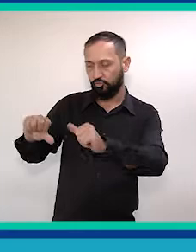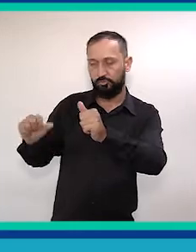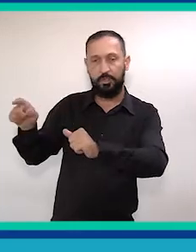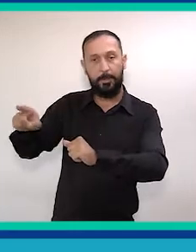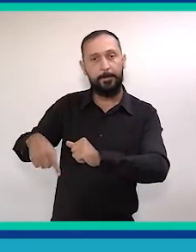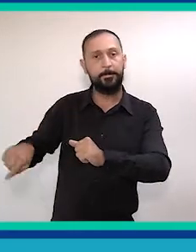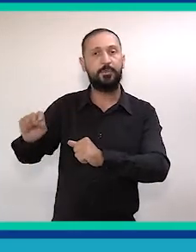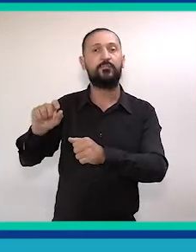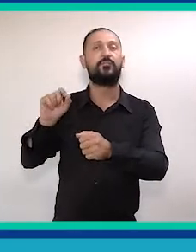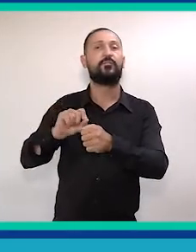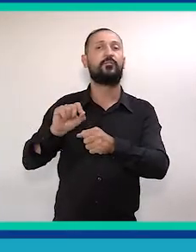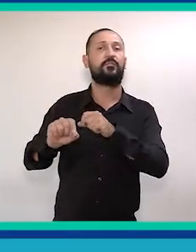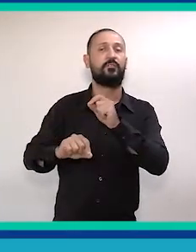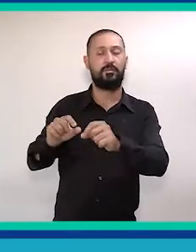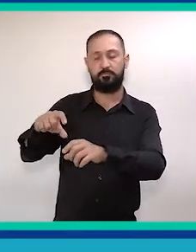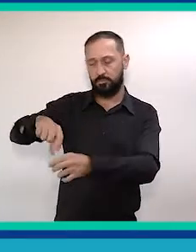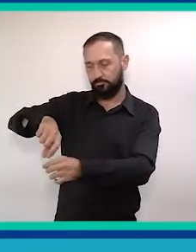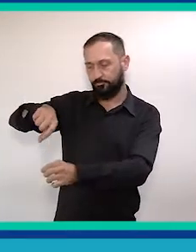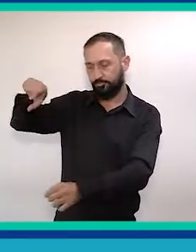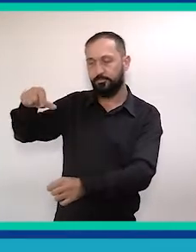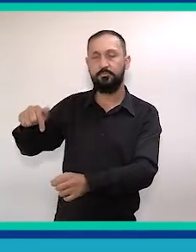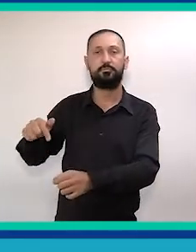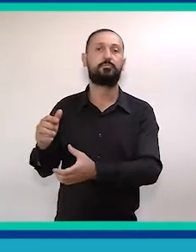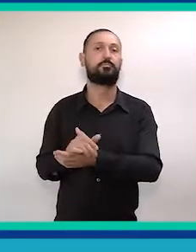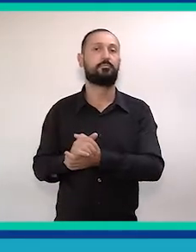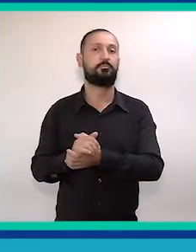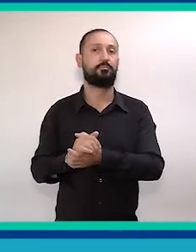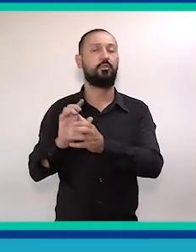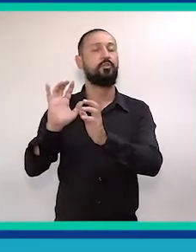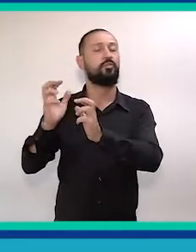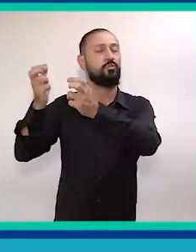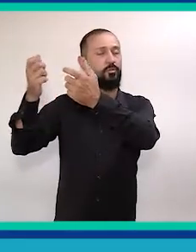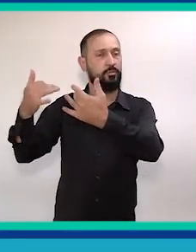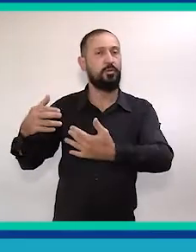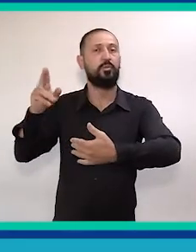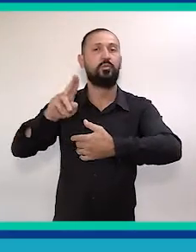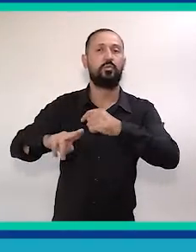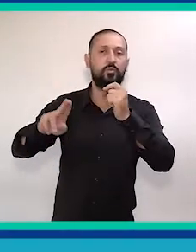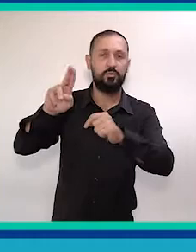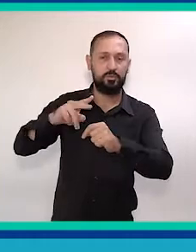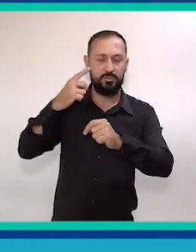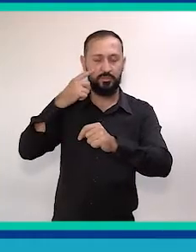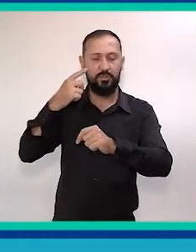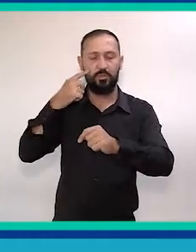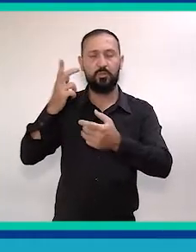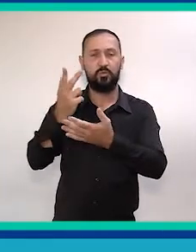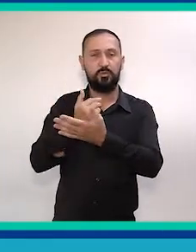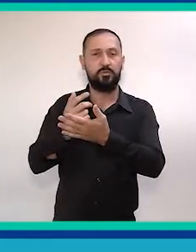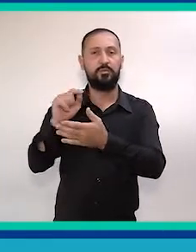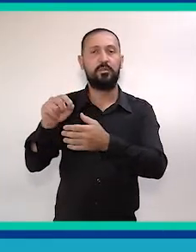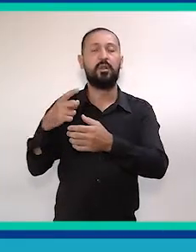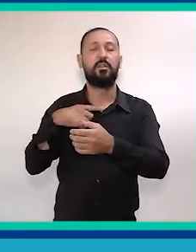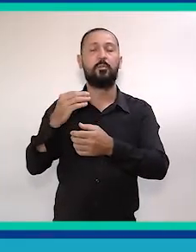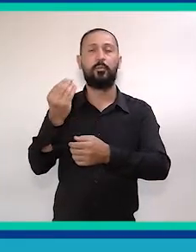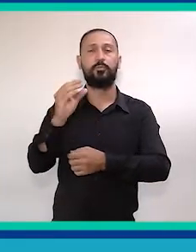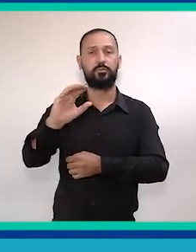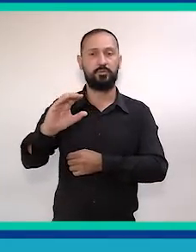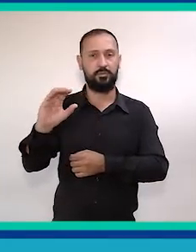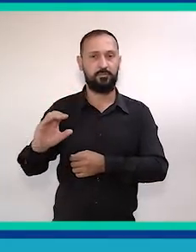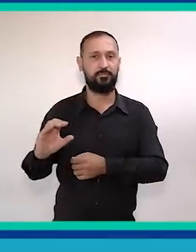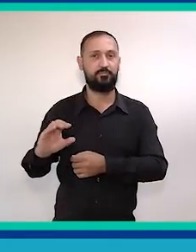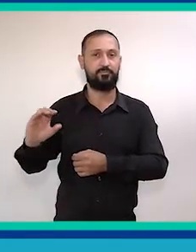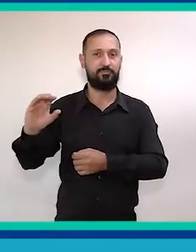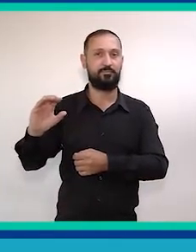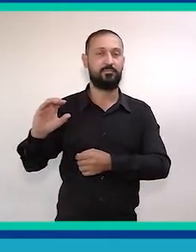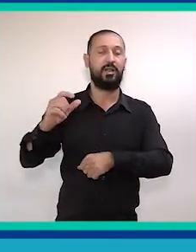cromatografia líquida de fase reversa é feita por essa coluninha aqui. Então, como eu já expliquei ali utilizando o GIF animado, ela é recheada